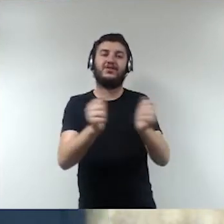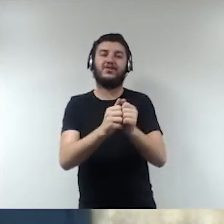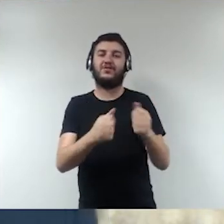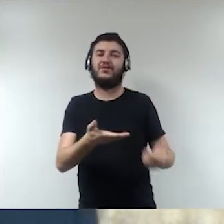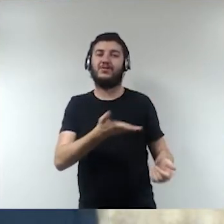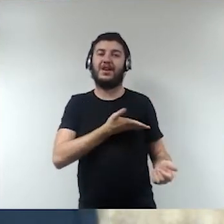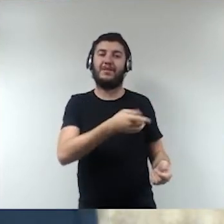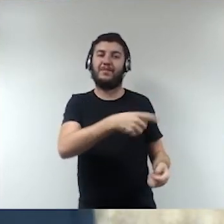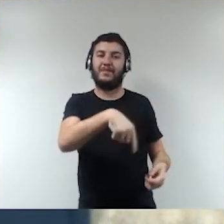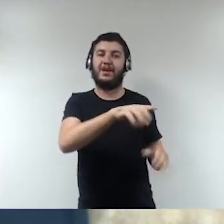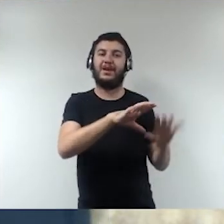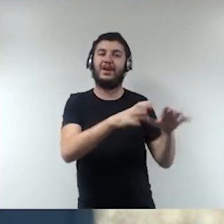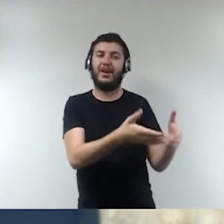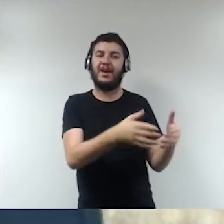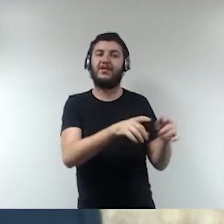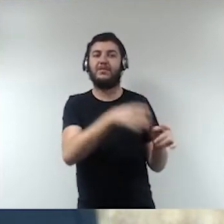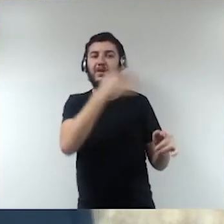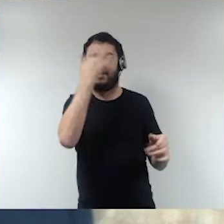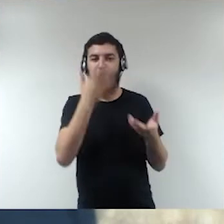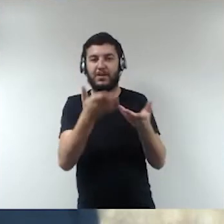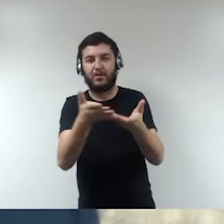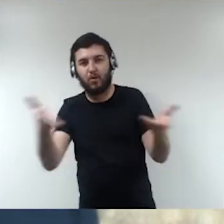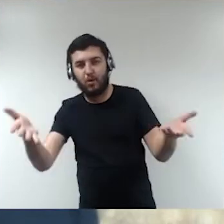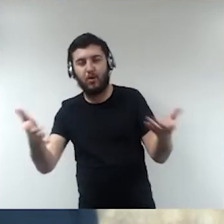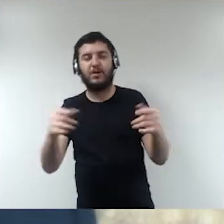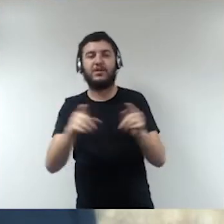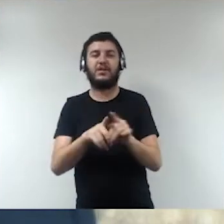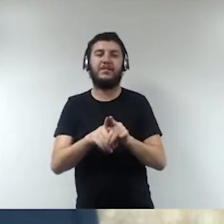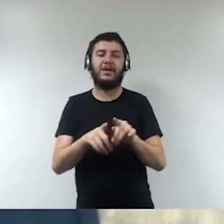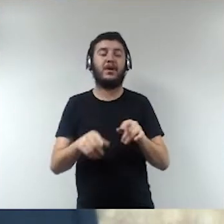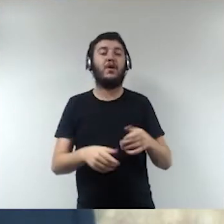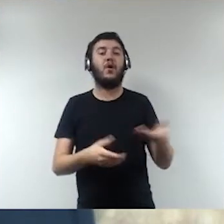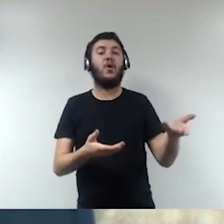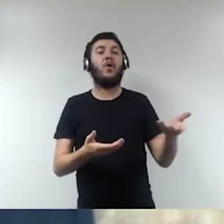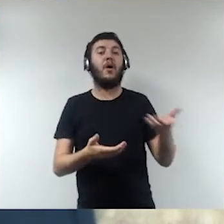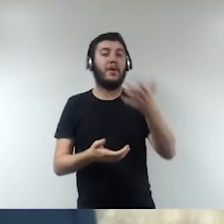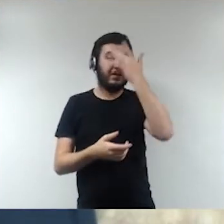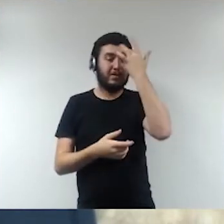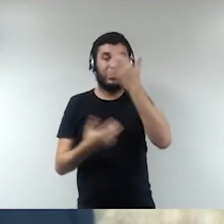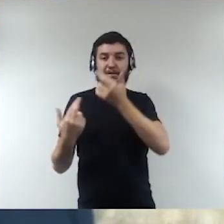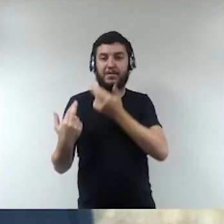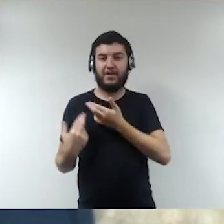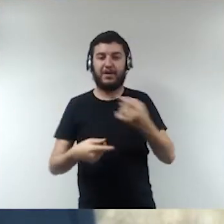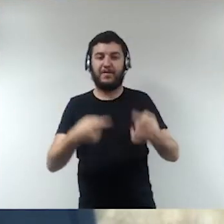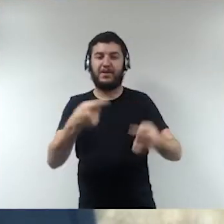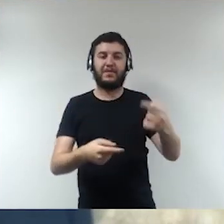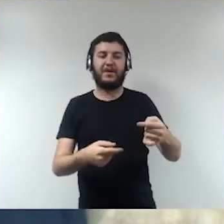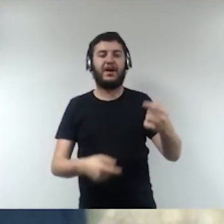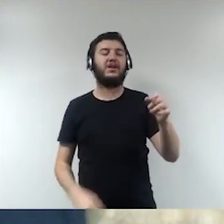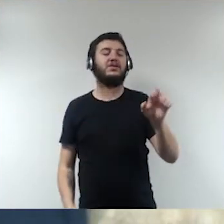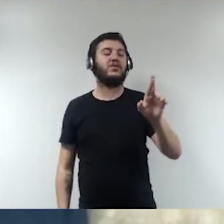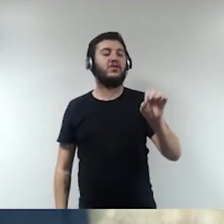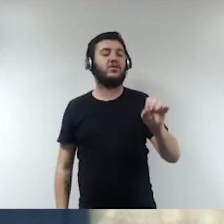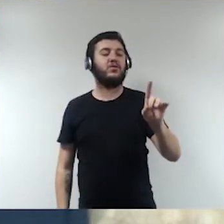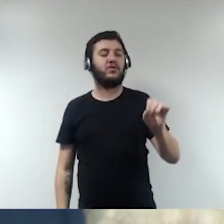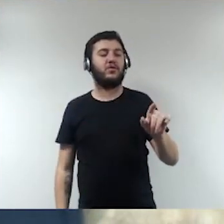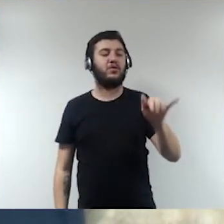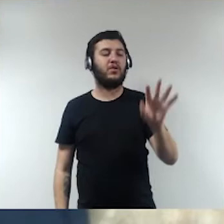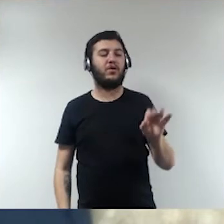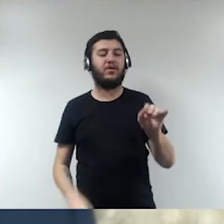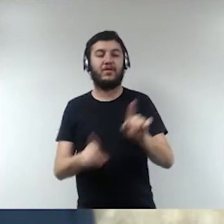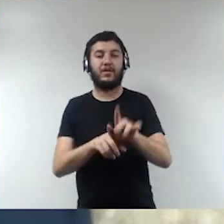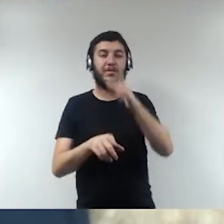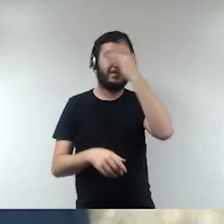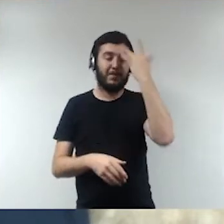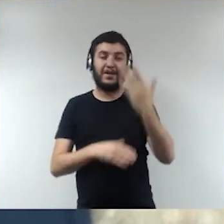aqui, os palestrantes, o nosso moderador Rodolfo Moraes, muito obrigado, amigo. Aqueles que estão prestando aqui assistência